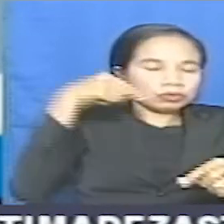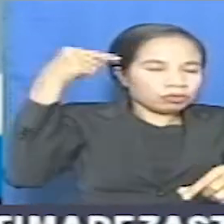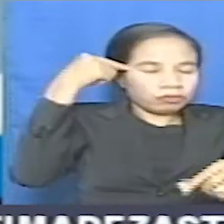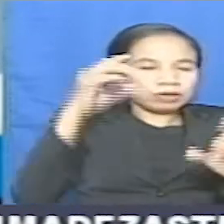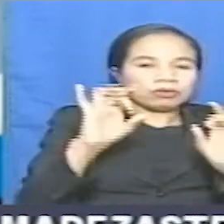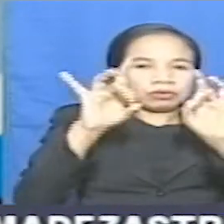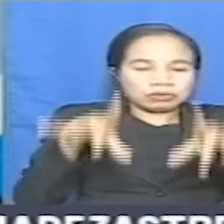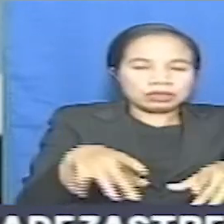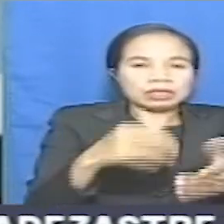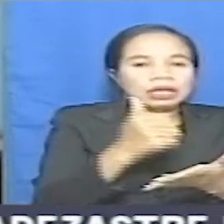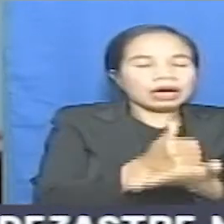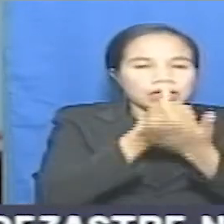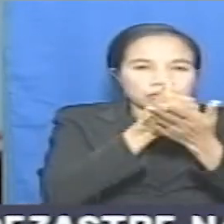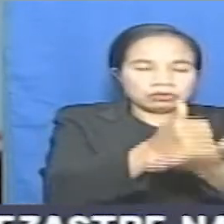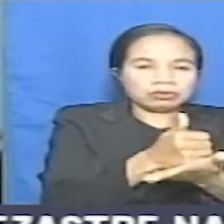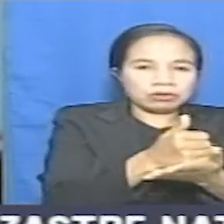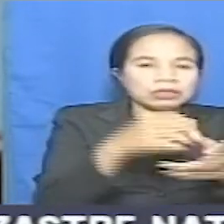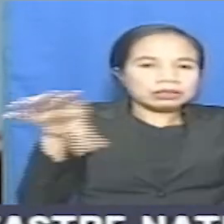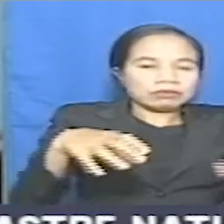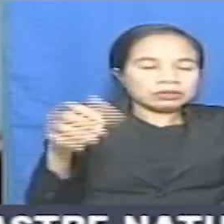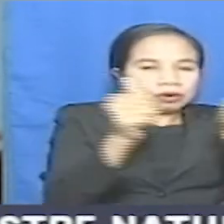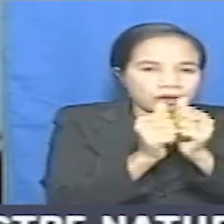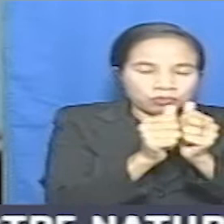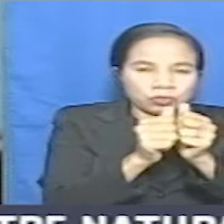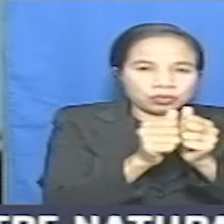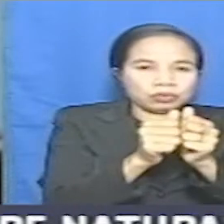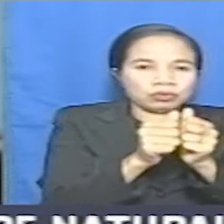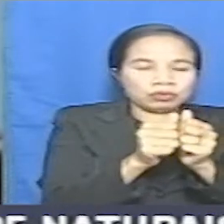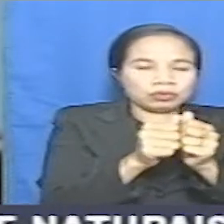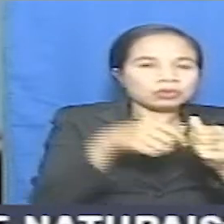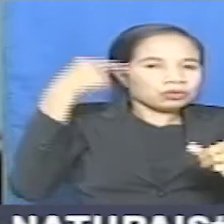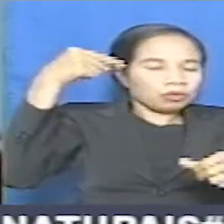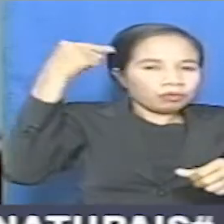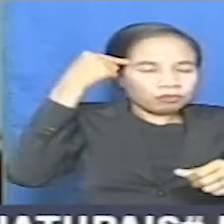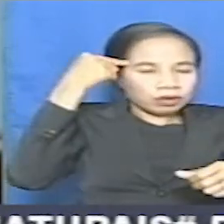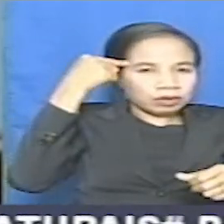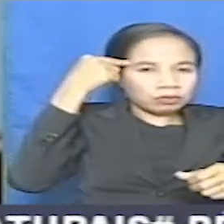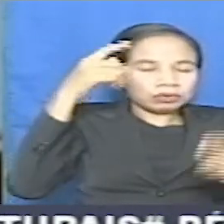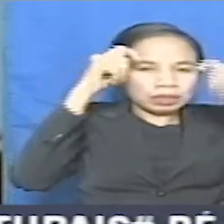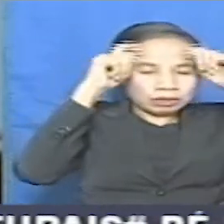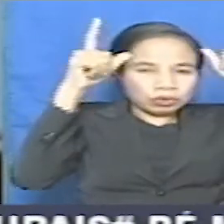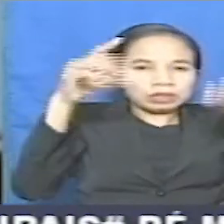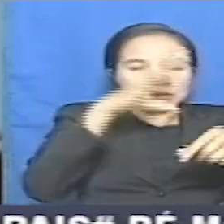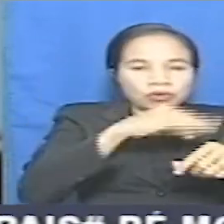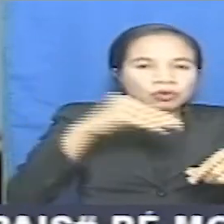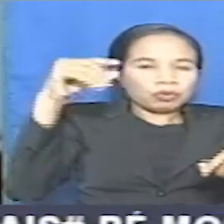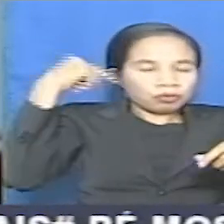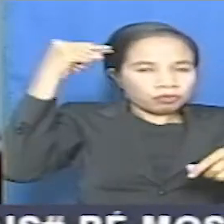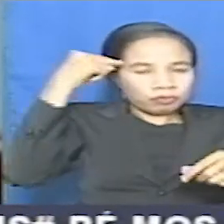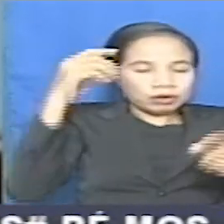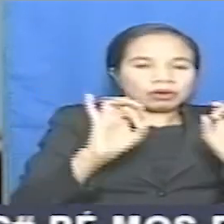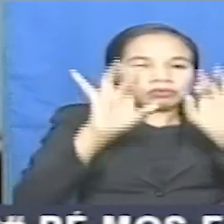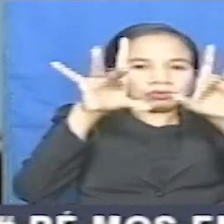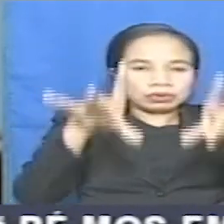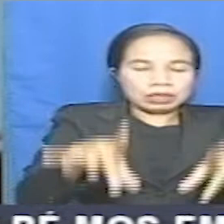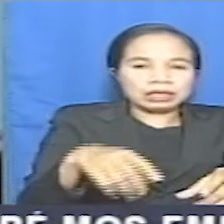apoio bilateral, serviço muito que governo Timor-Leste ou governo Austrália.